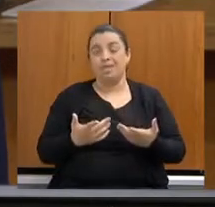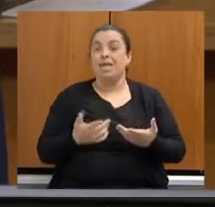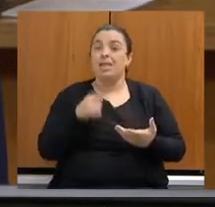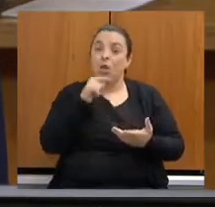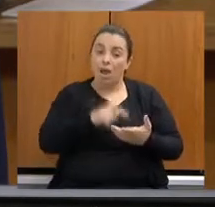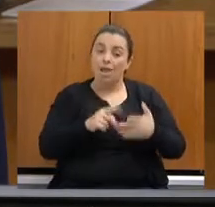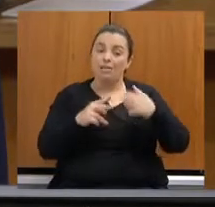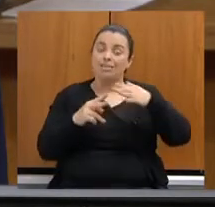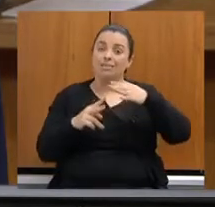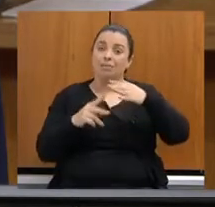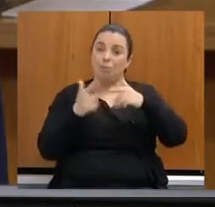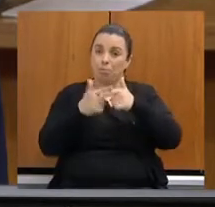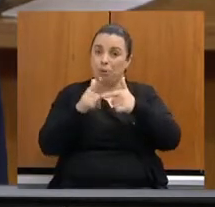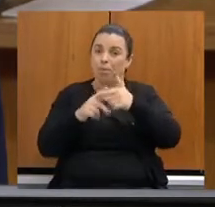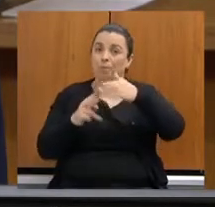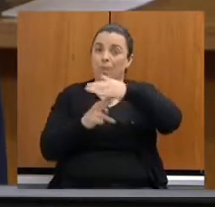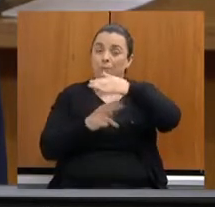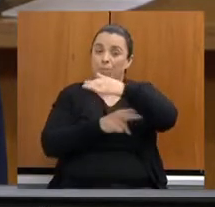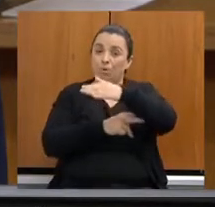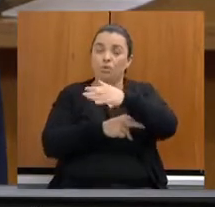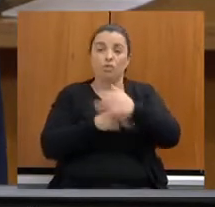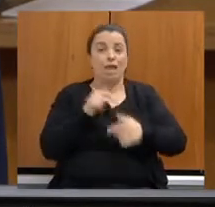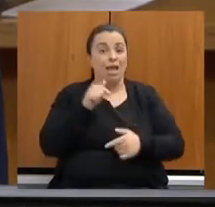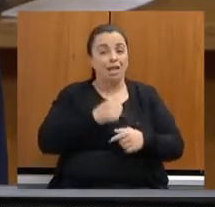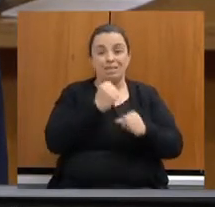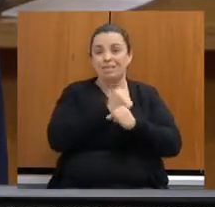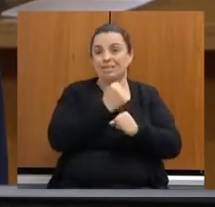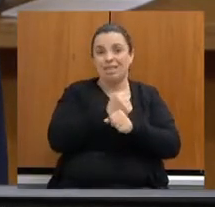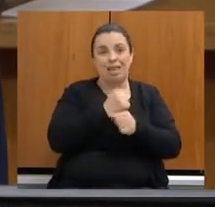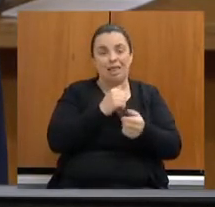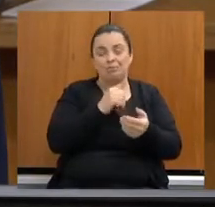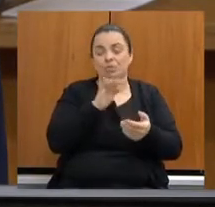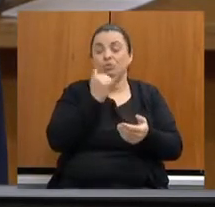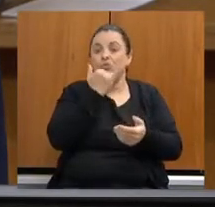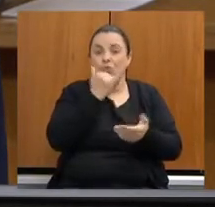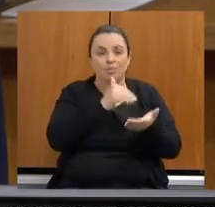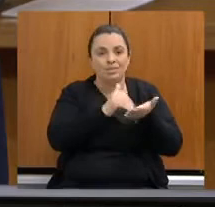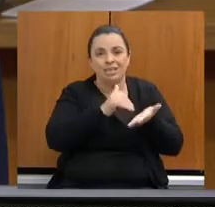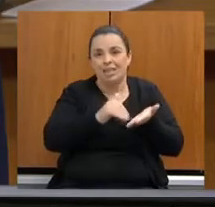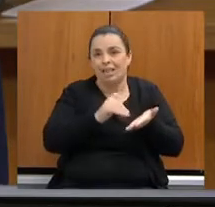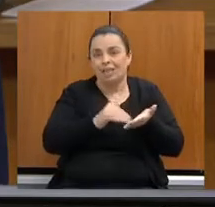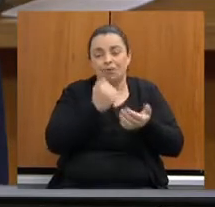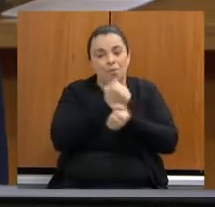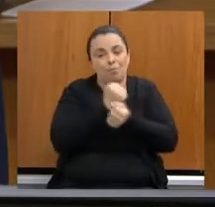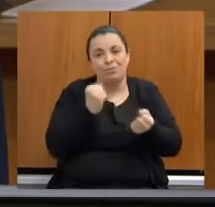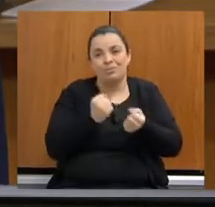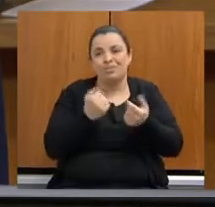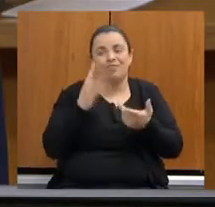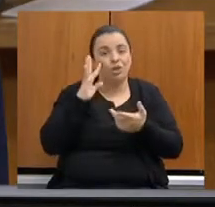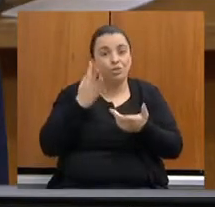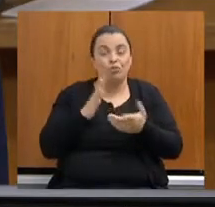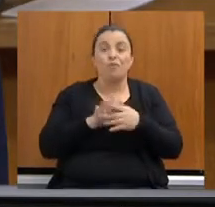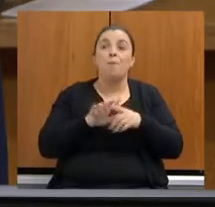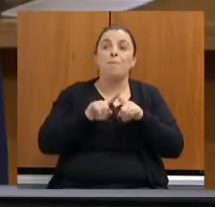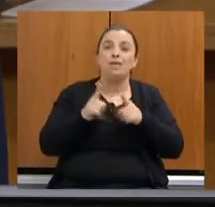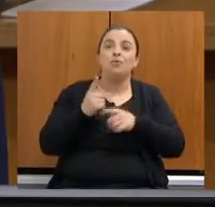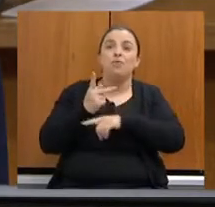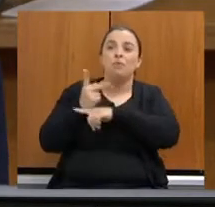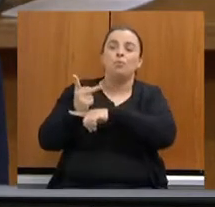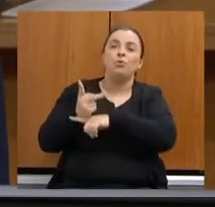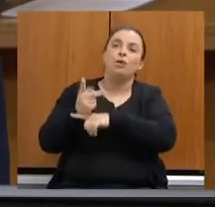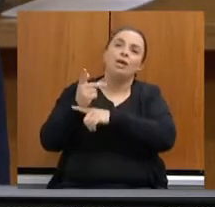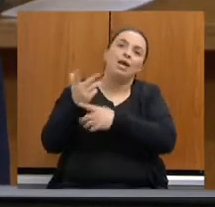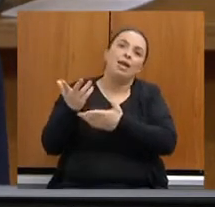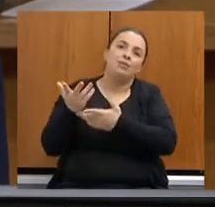realmente não tem na secretaria condições de atender e ir buscar essa questão da qualidade da